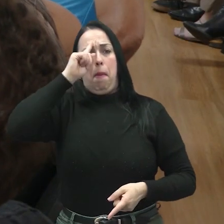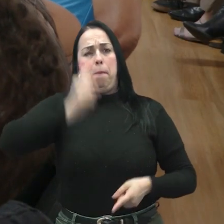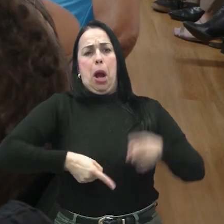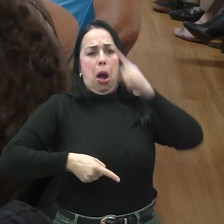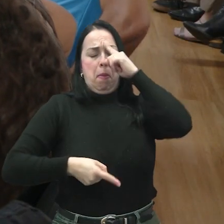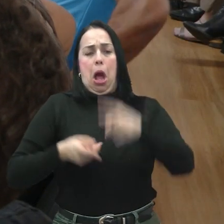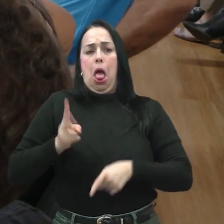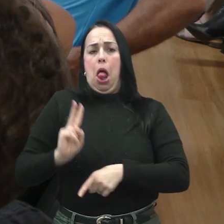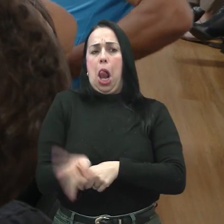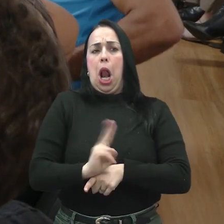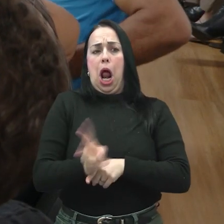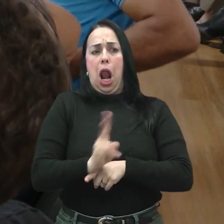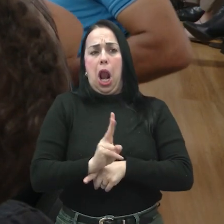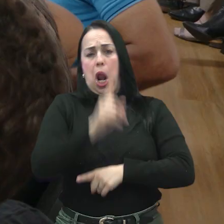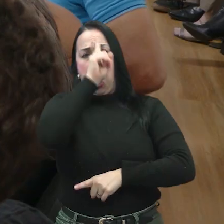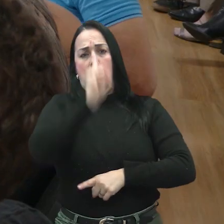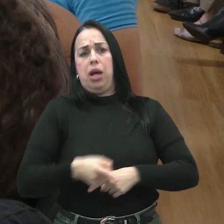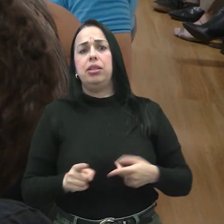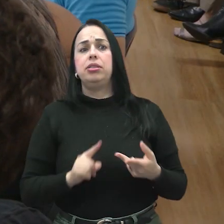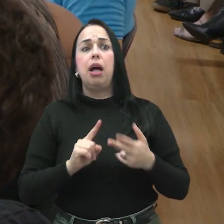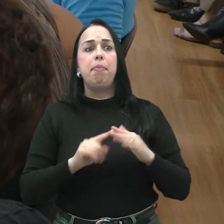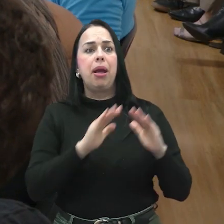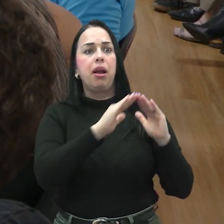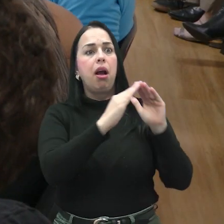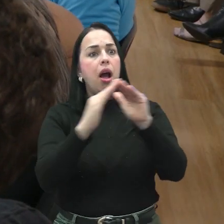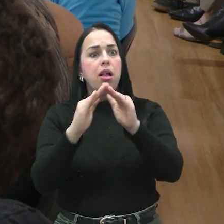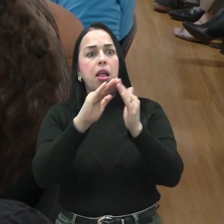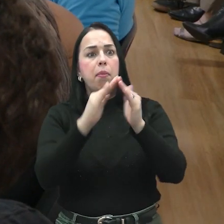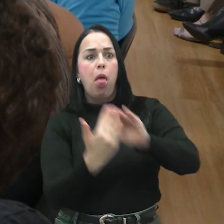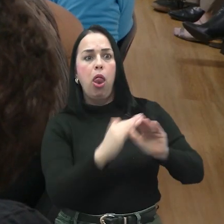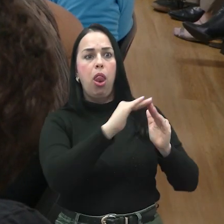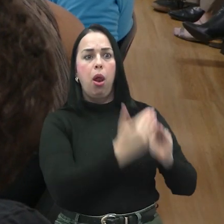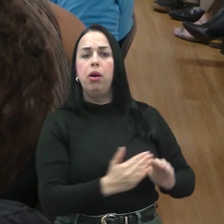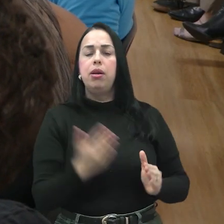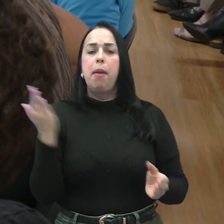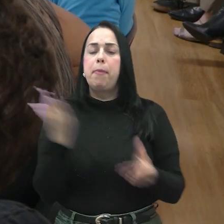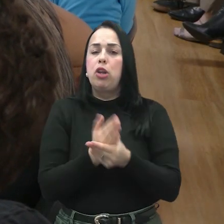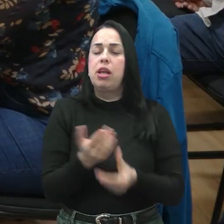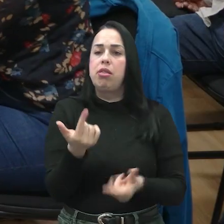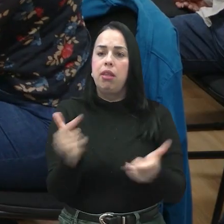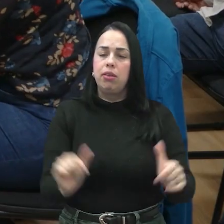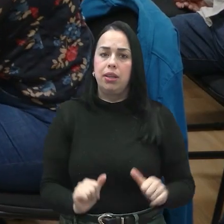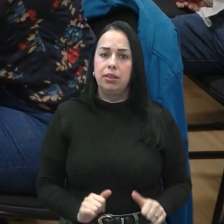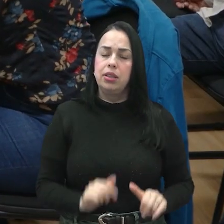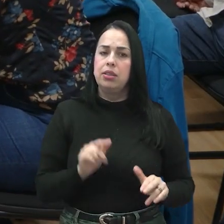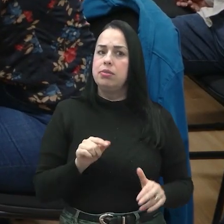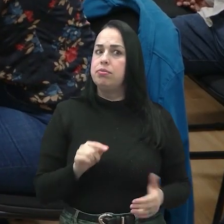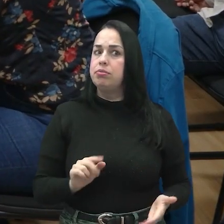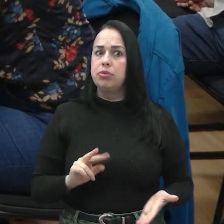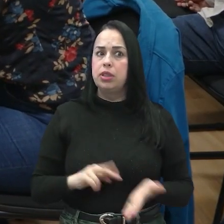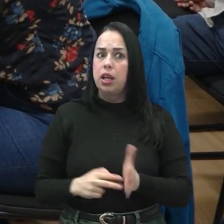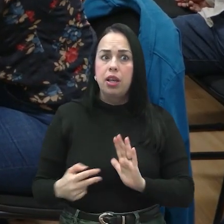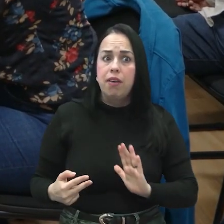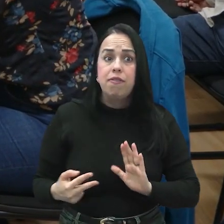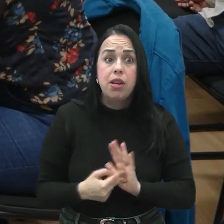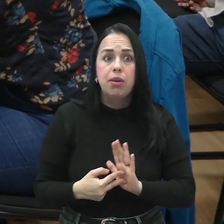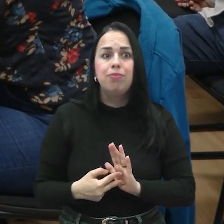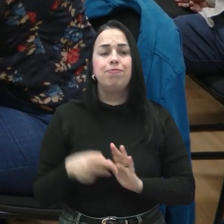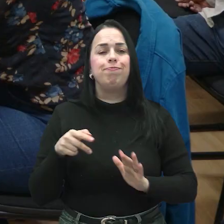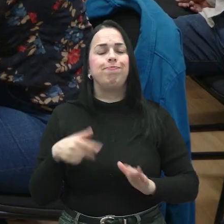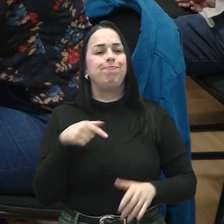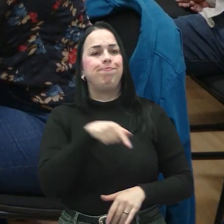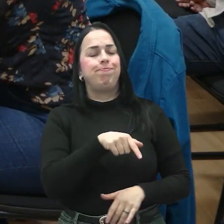autoridade de fiscais e de demolições de casas sem ordem judicial, o que estaria gerando